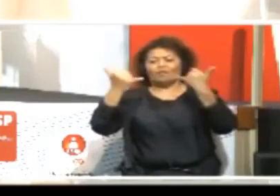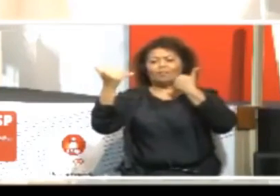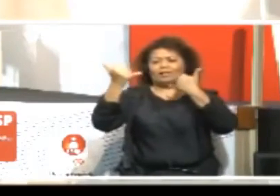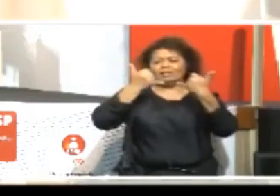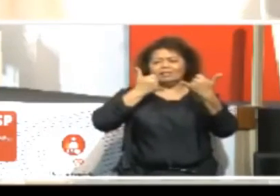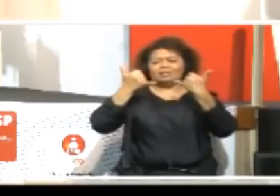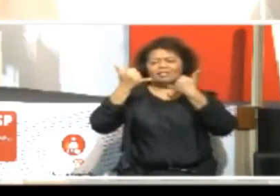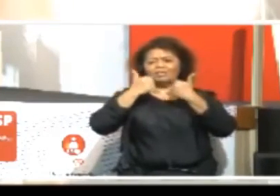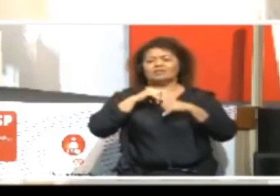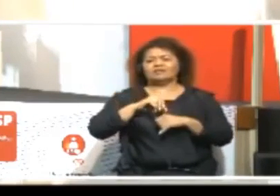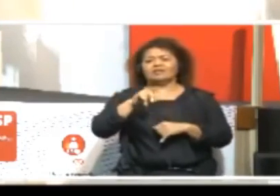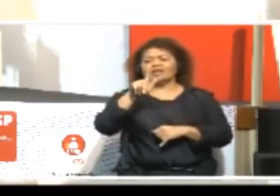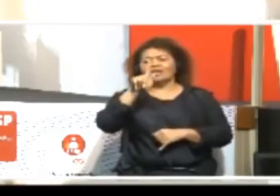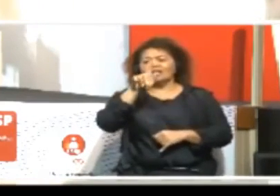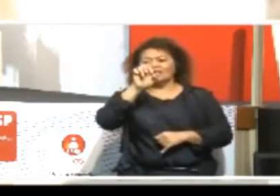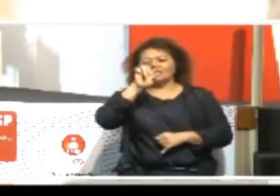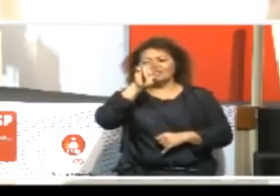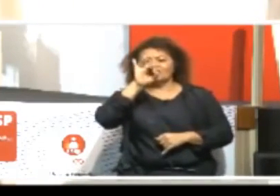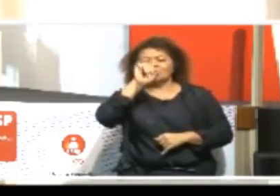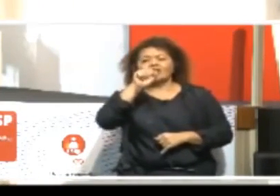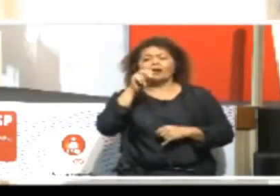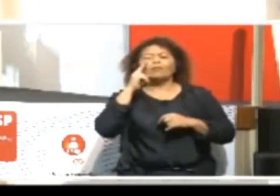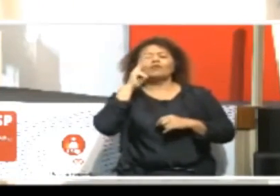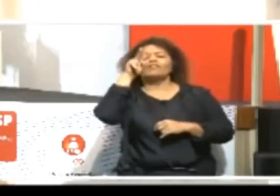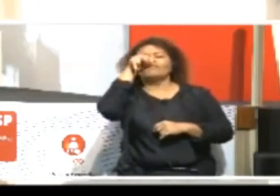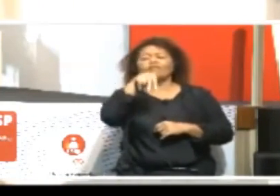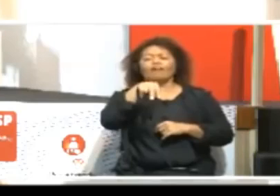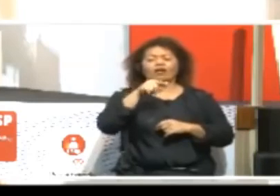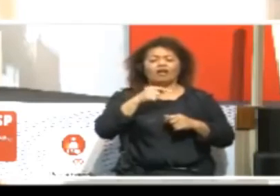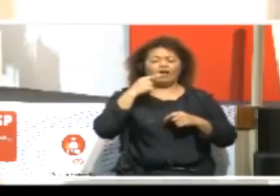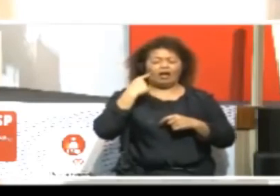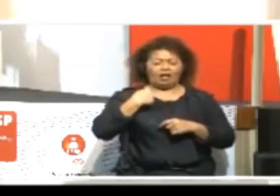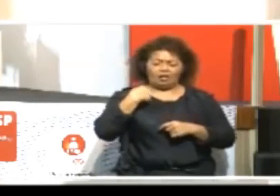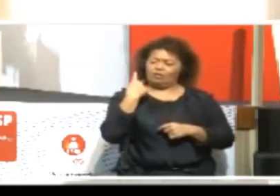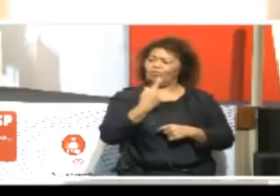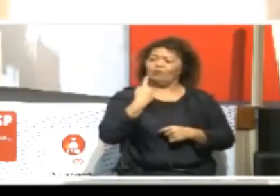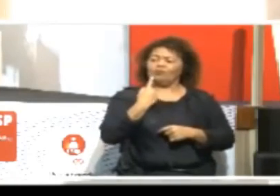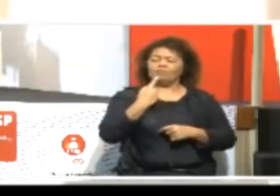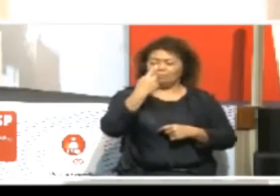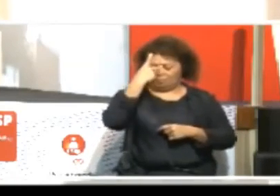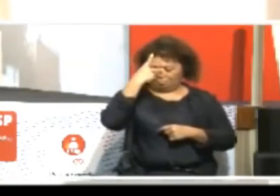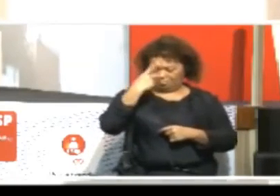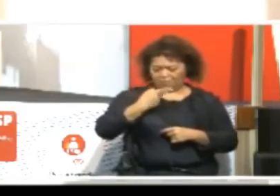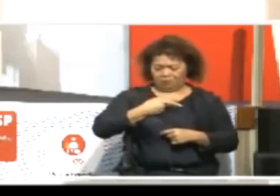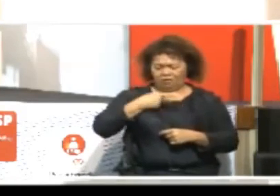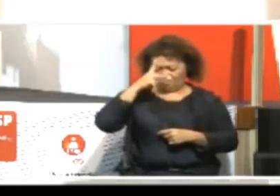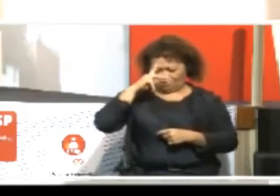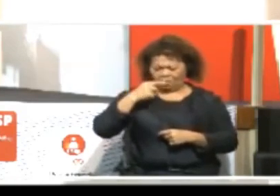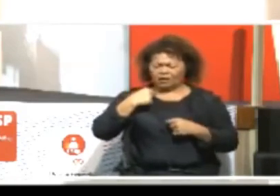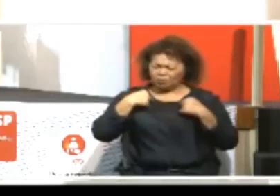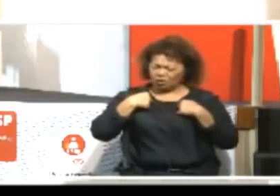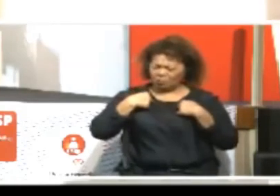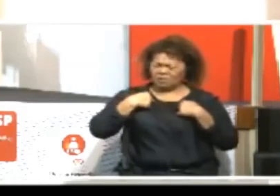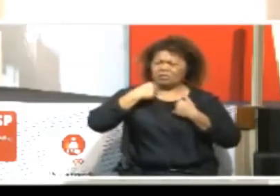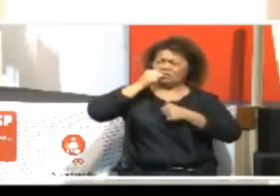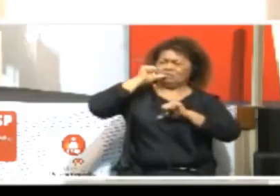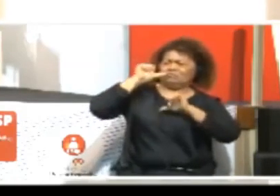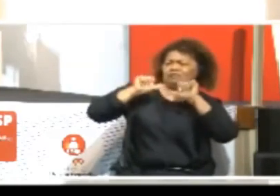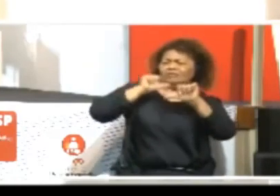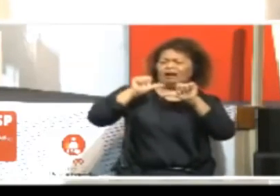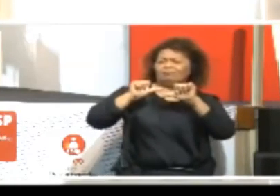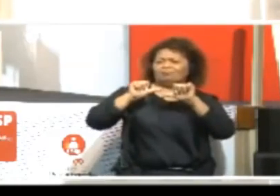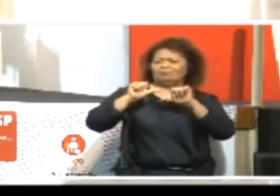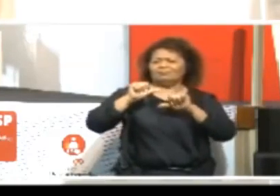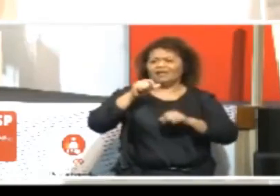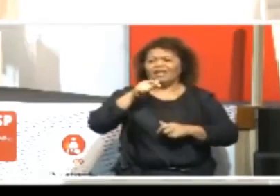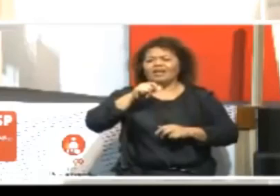nosotros mismos y decir qué es lo que hay que cambiar. Entonces, estamos fallando es en la aplicación